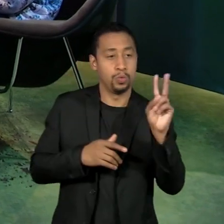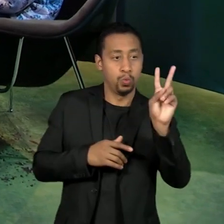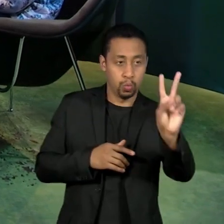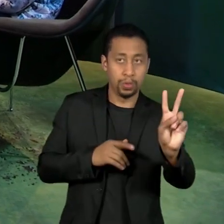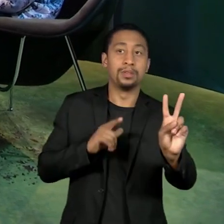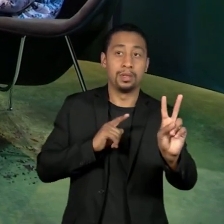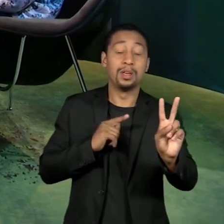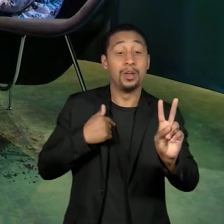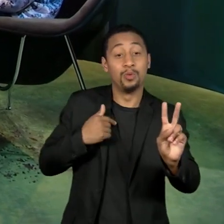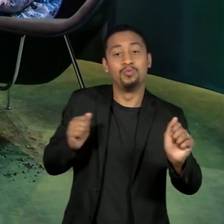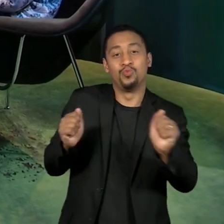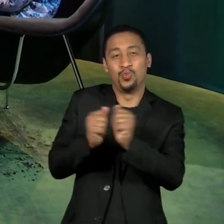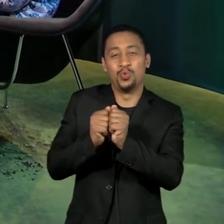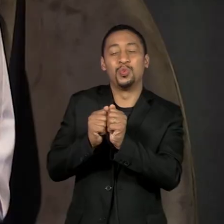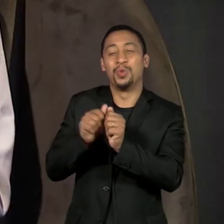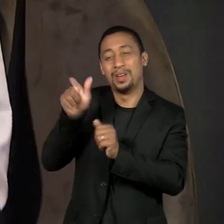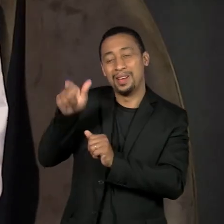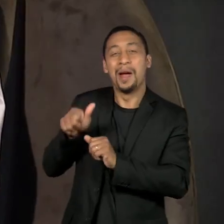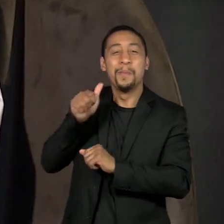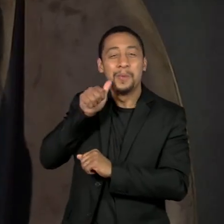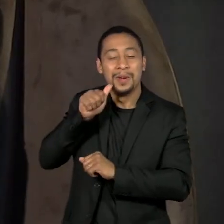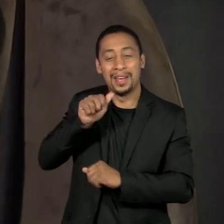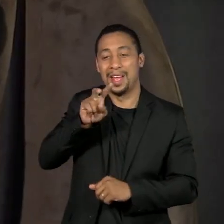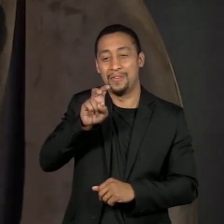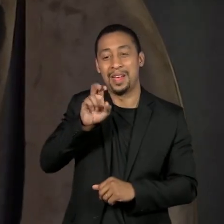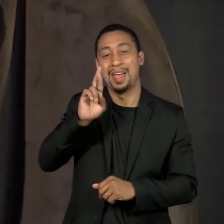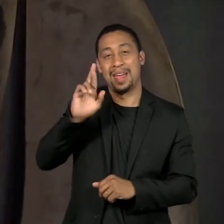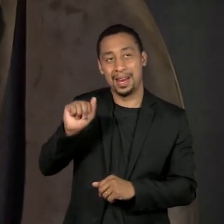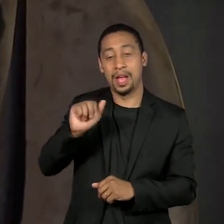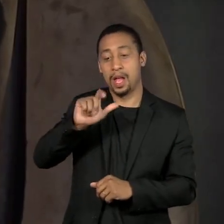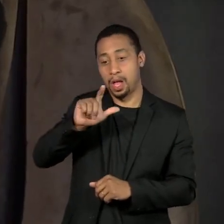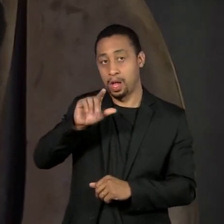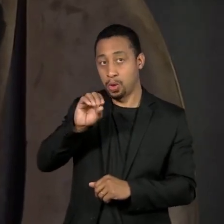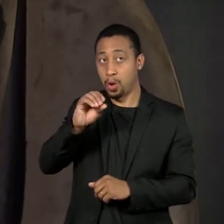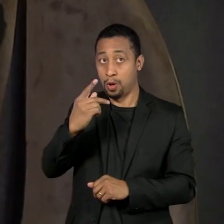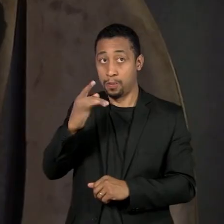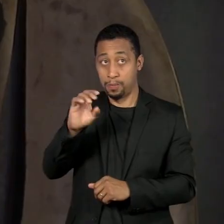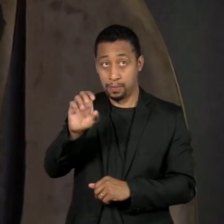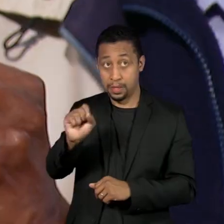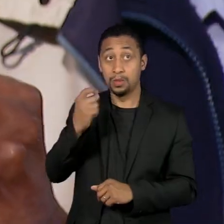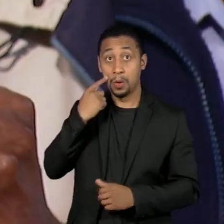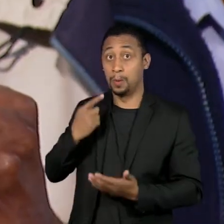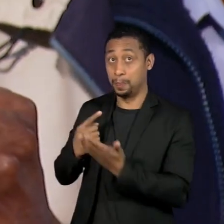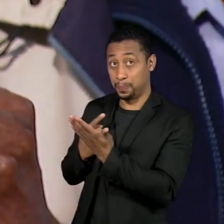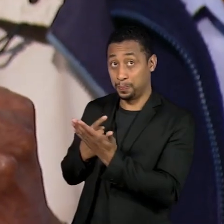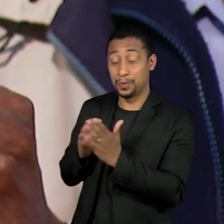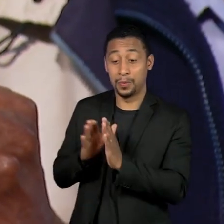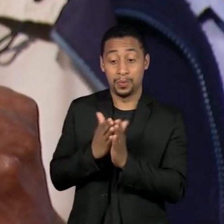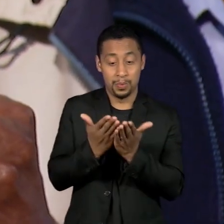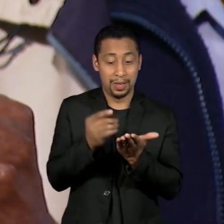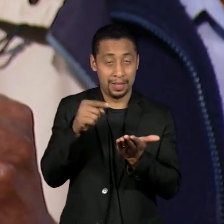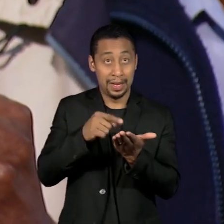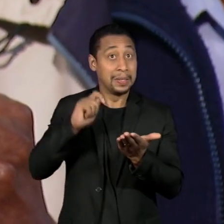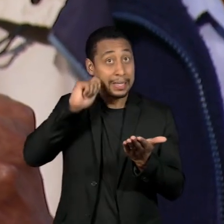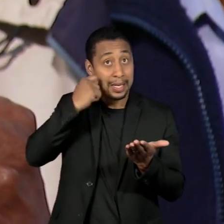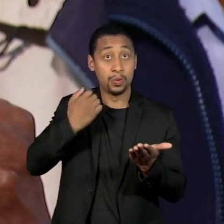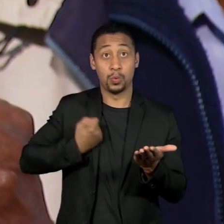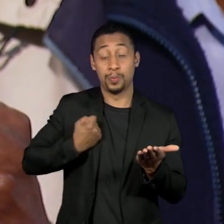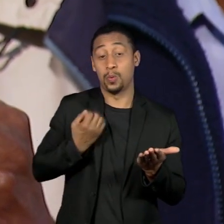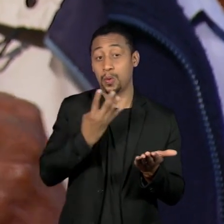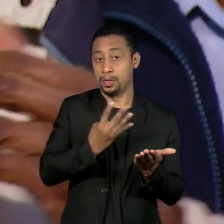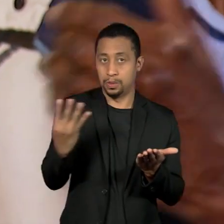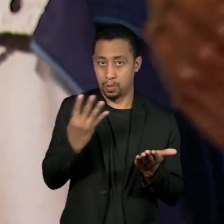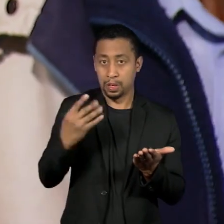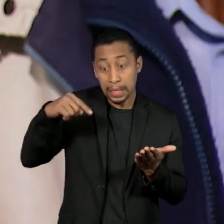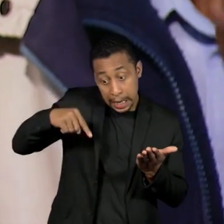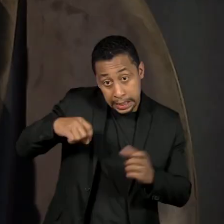Né? E aqui eu trouxe também para mostrar o Cadernos Negros número 44. Este ano de